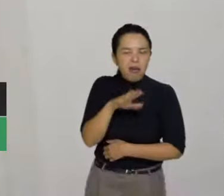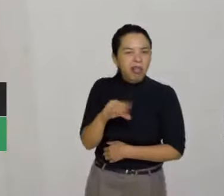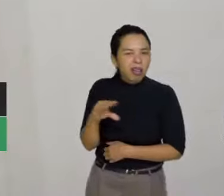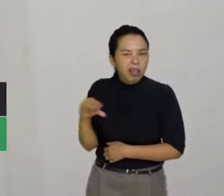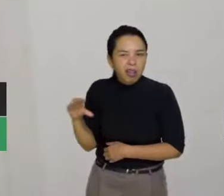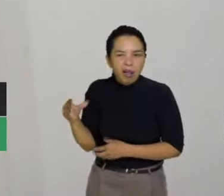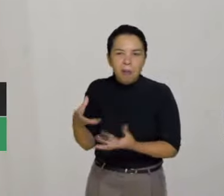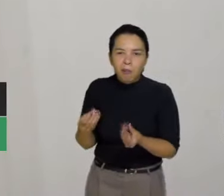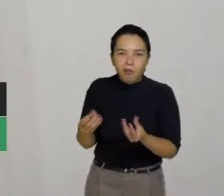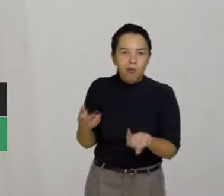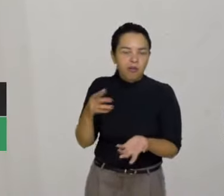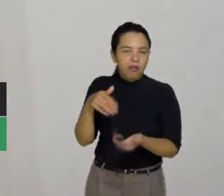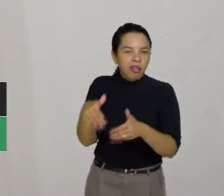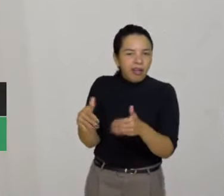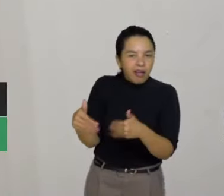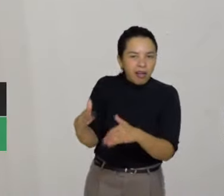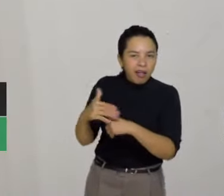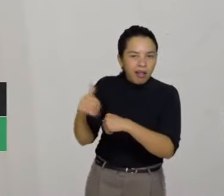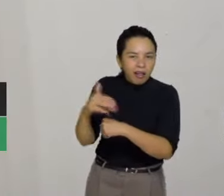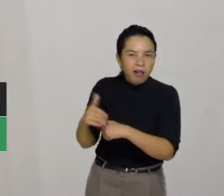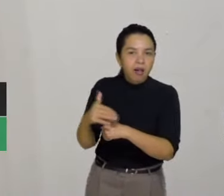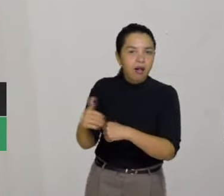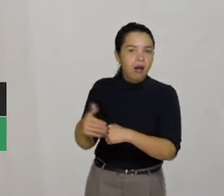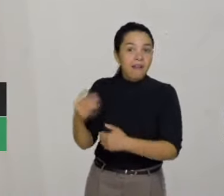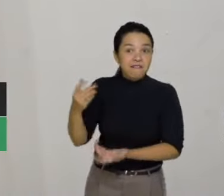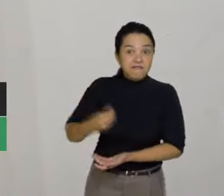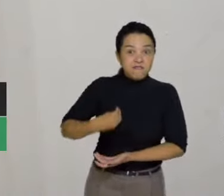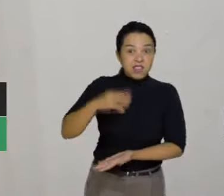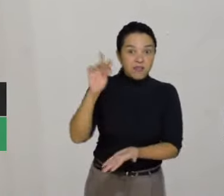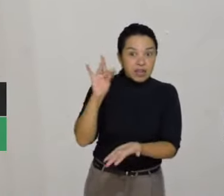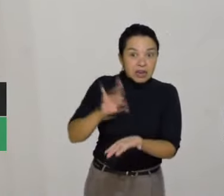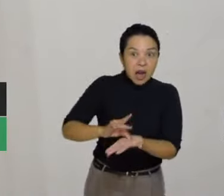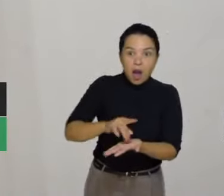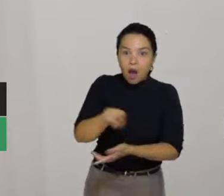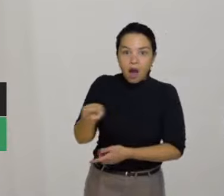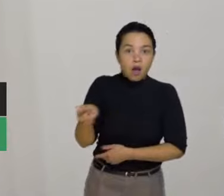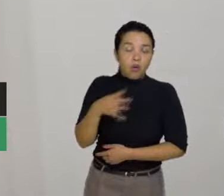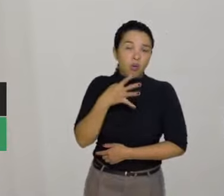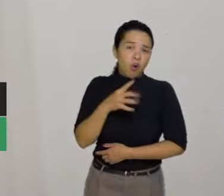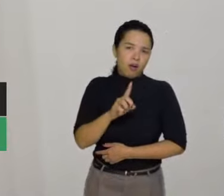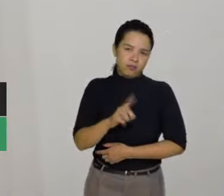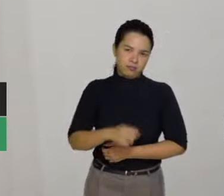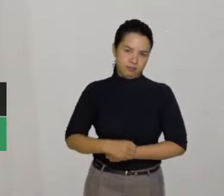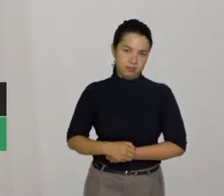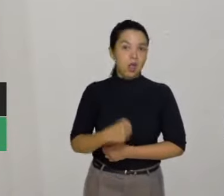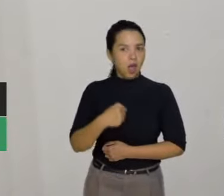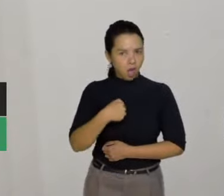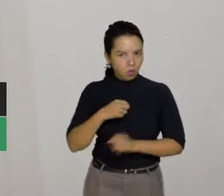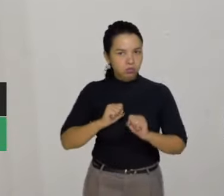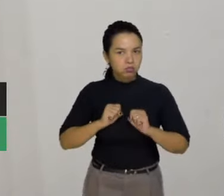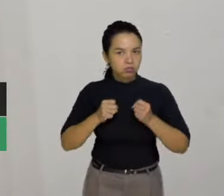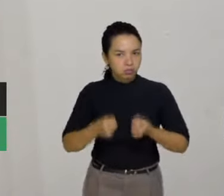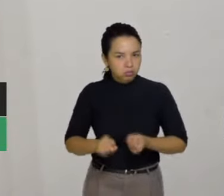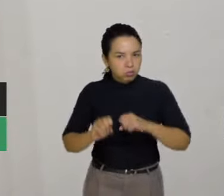vida real. Sou defensor da educação de qualidade, de melhores estruturas de